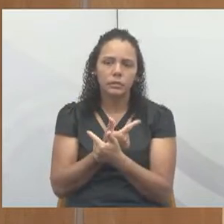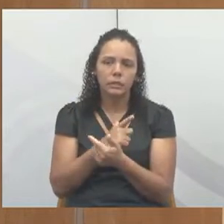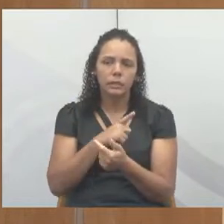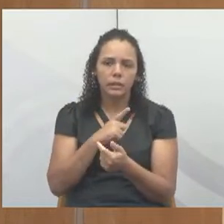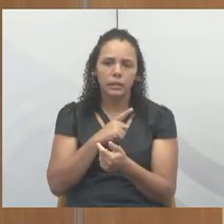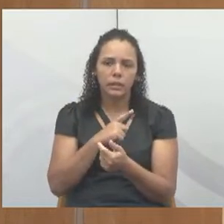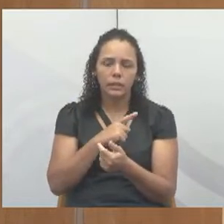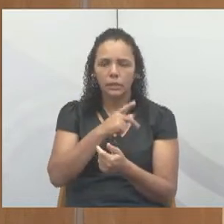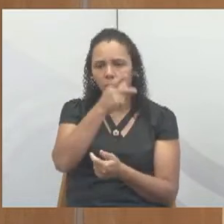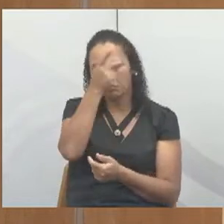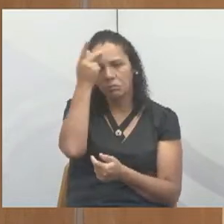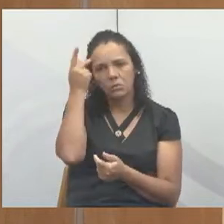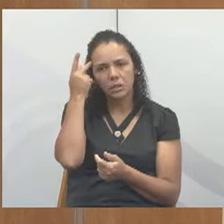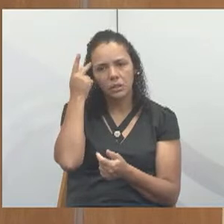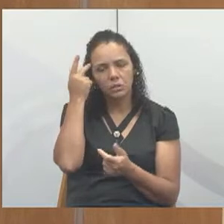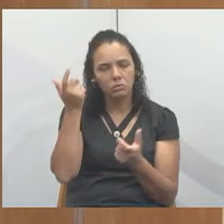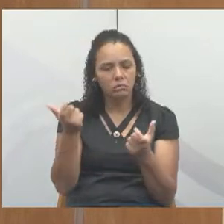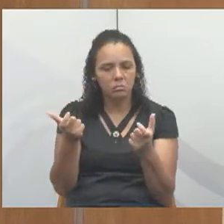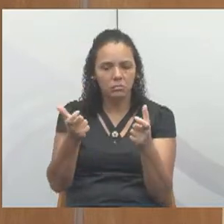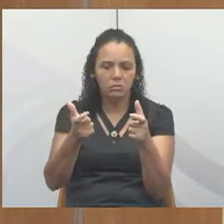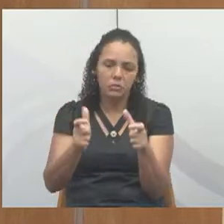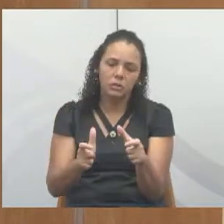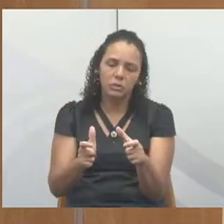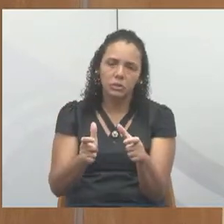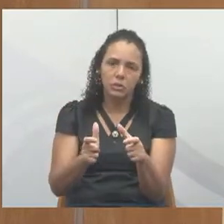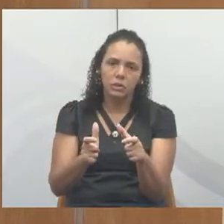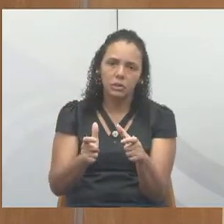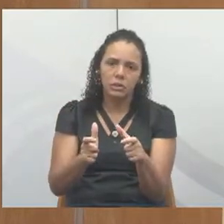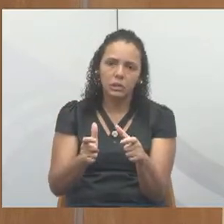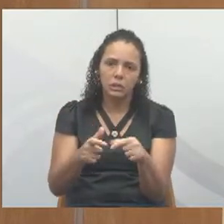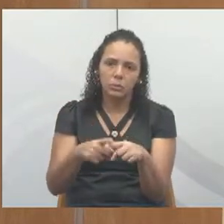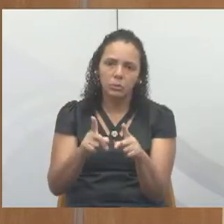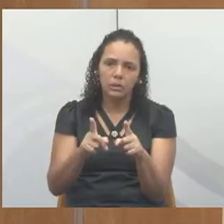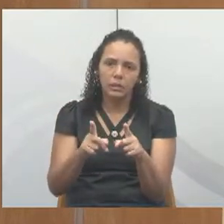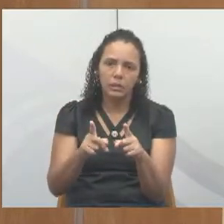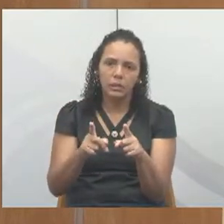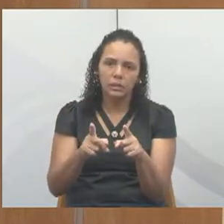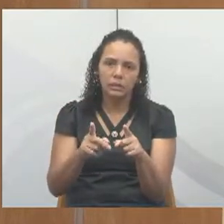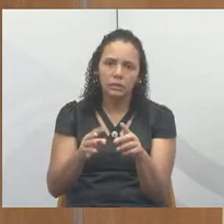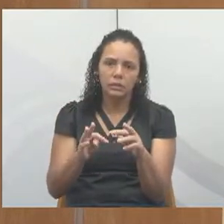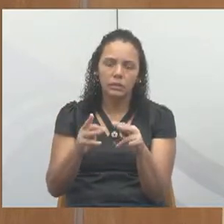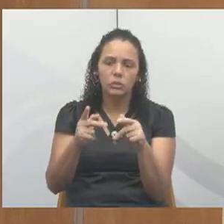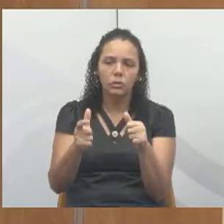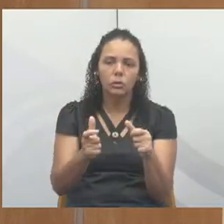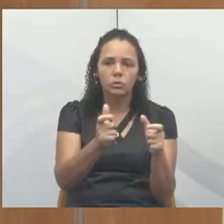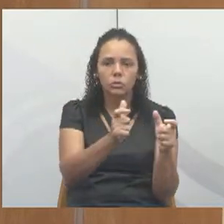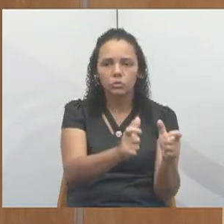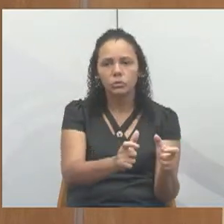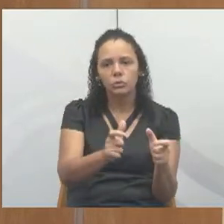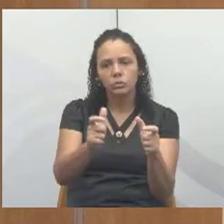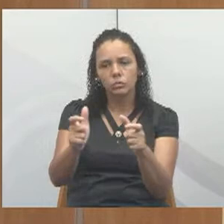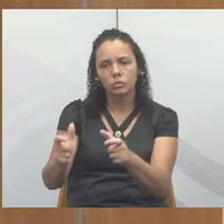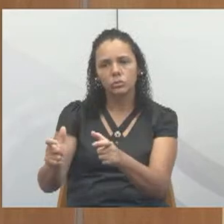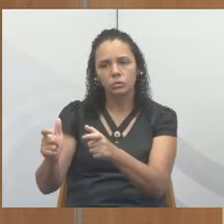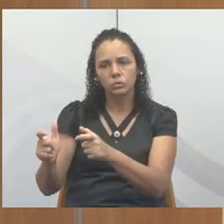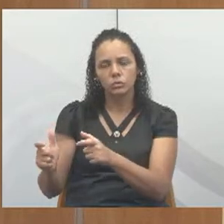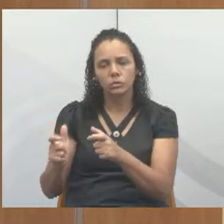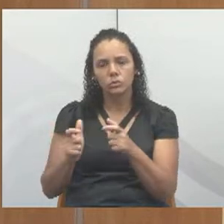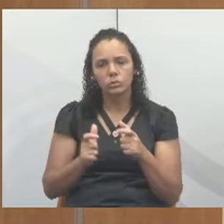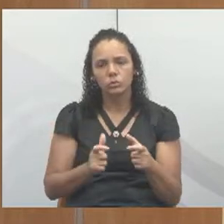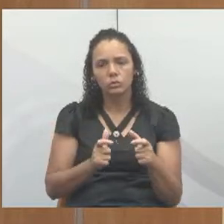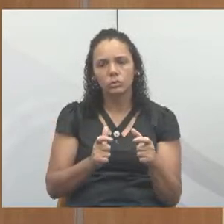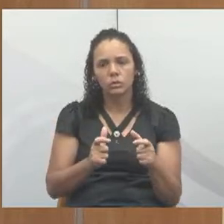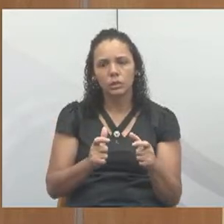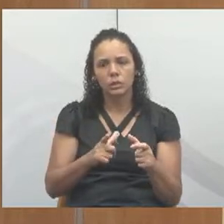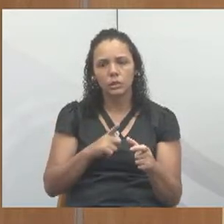público médio, não tem um público muito grande, então a gente assegura que todas as macro-regiões, todas as unidades de planejamento da nossa